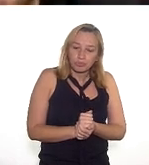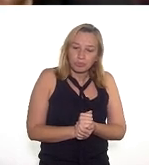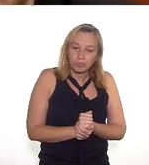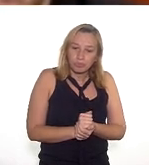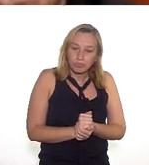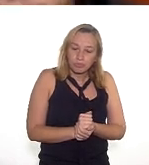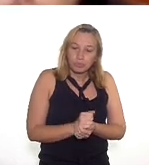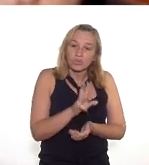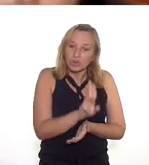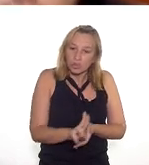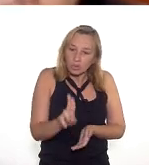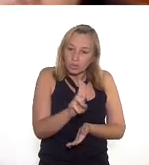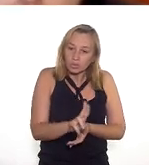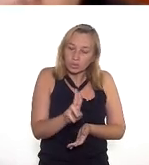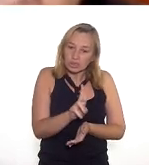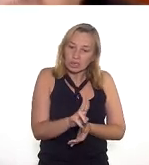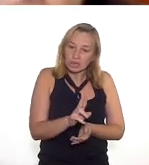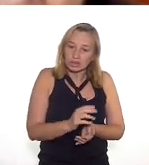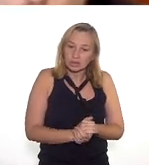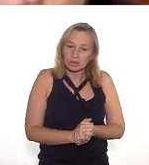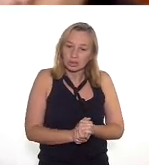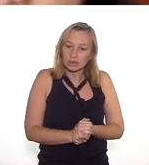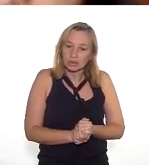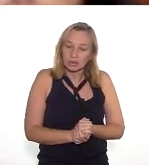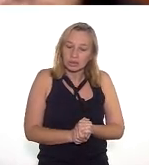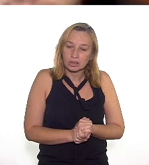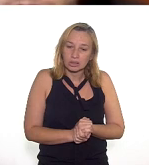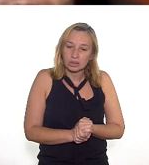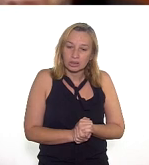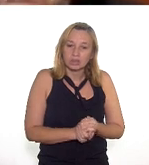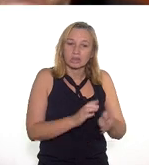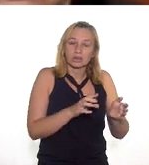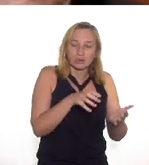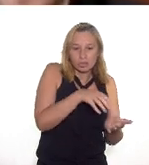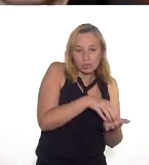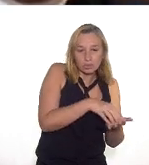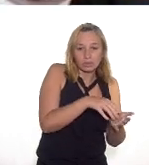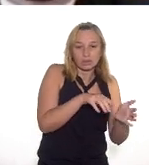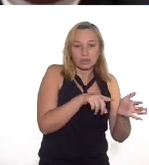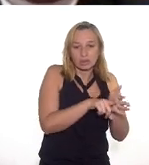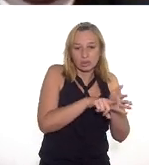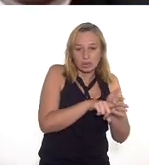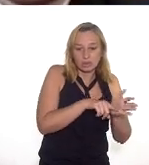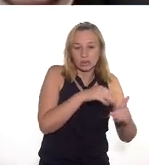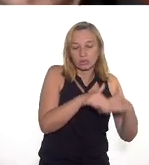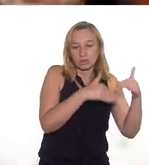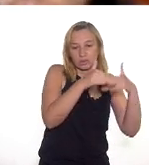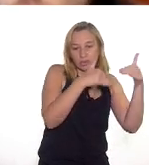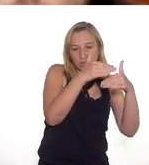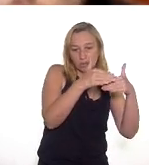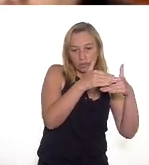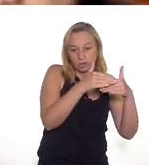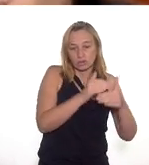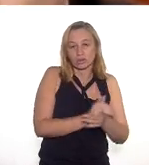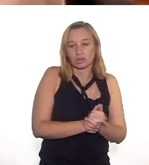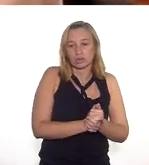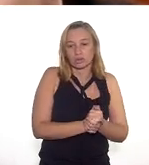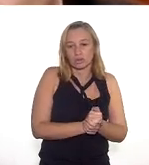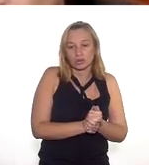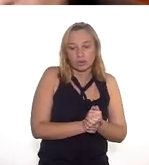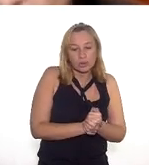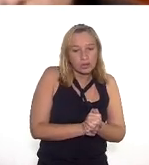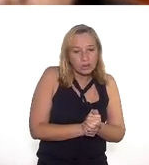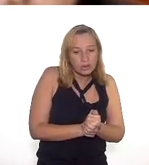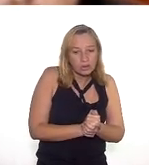tem que ser utilizado para nos projetos de pesquisa e desenvolvimento, conforme o Renu falou, se eu não me engano